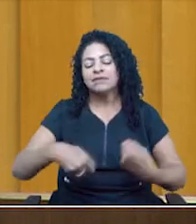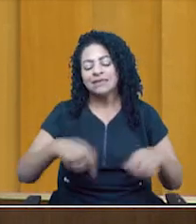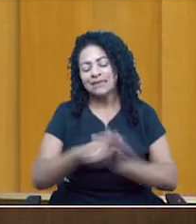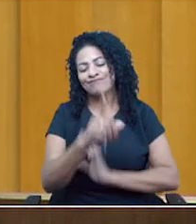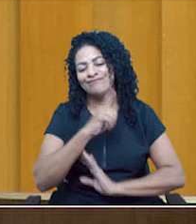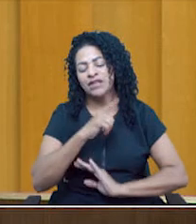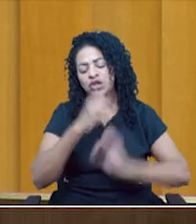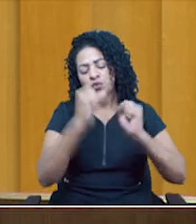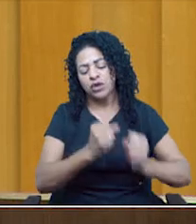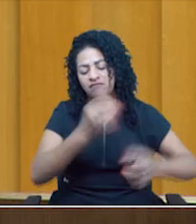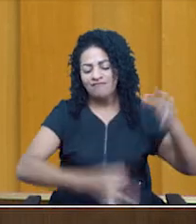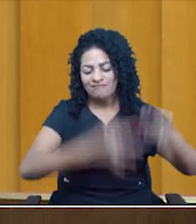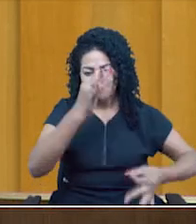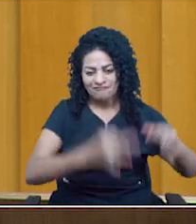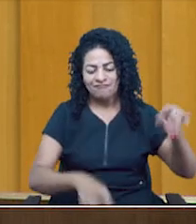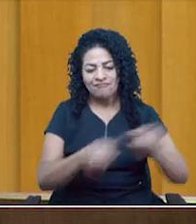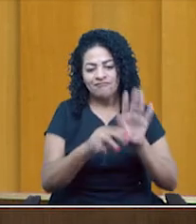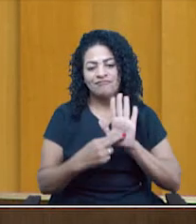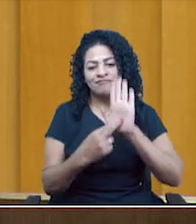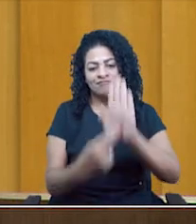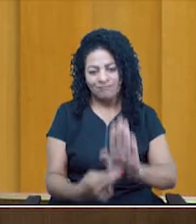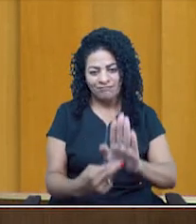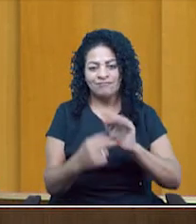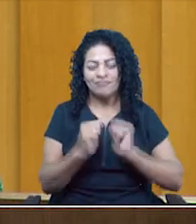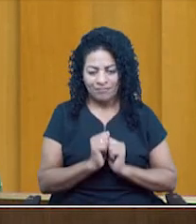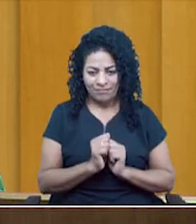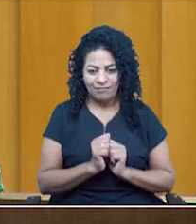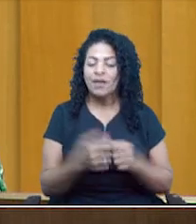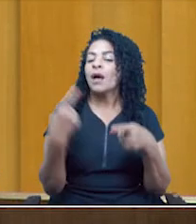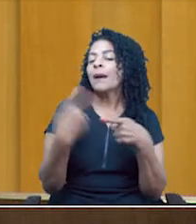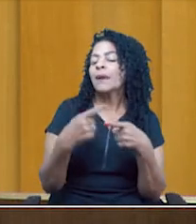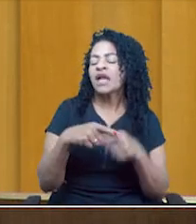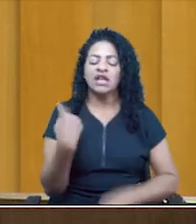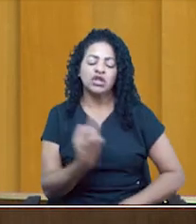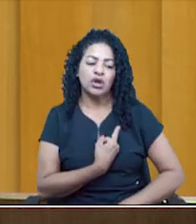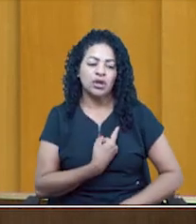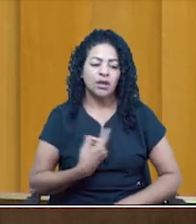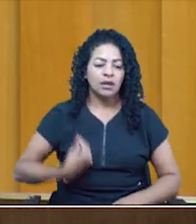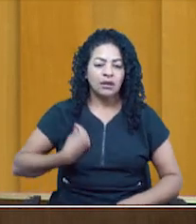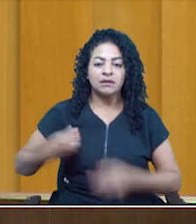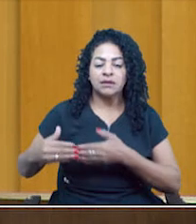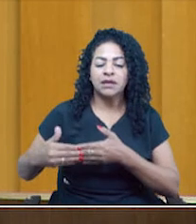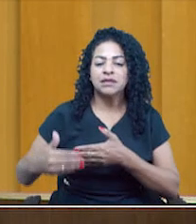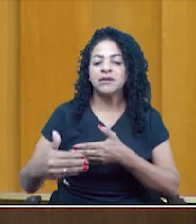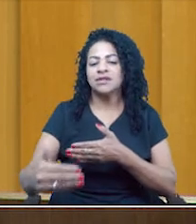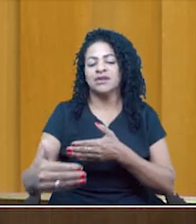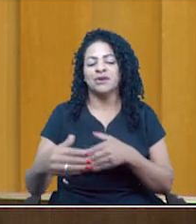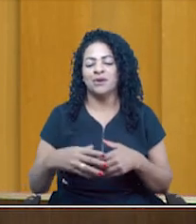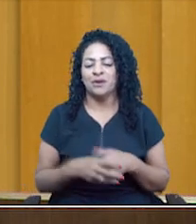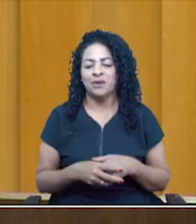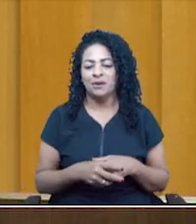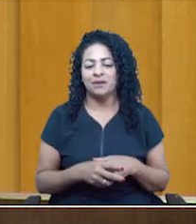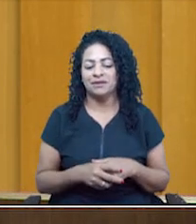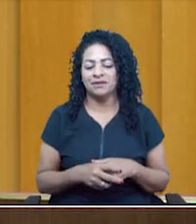Judiciário, do que representa o Poder Judiciário. Porque vivemos um momento, e aí essa revolução tecnológica toda também é